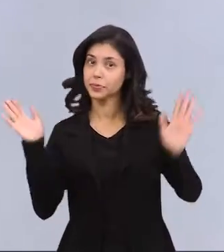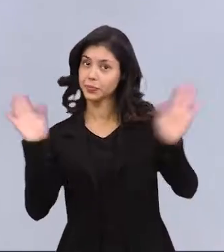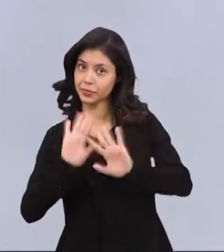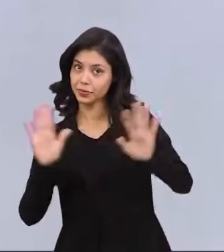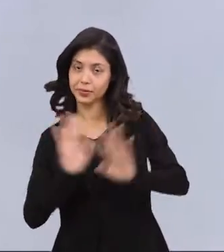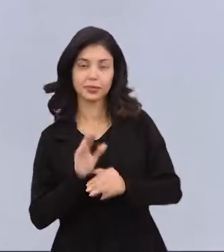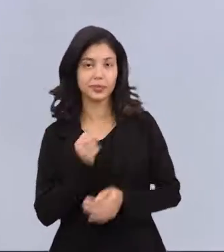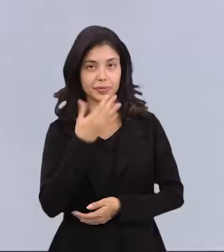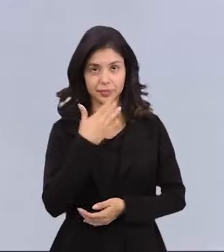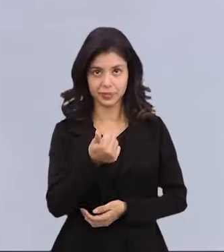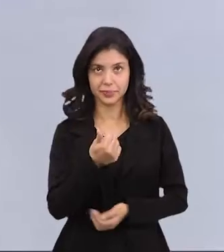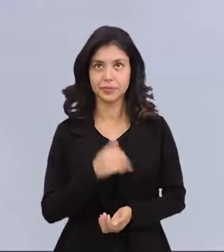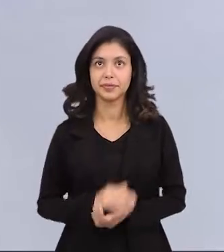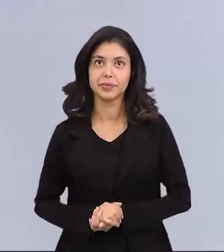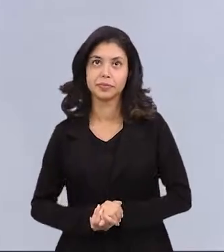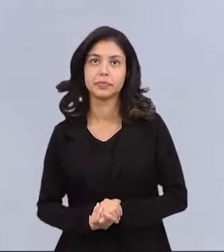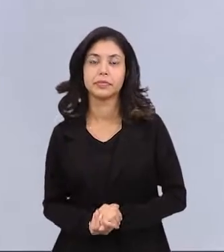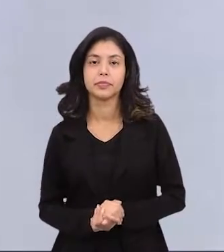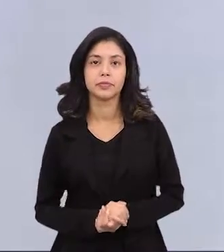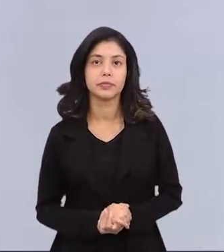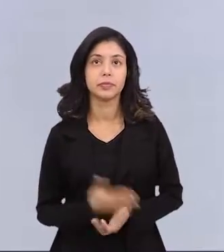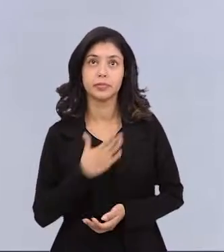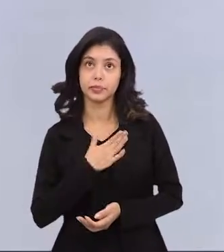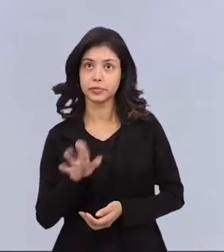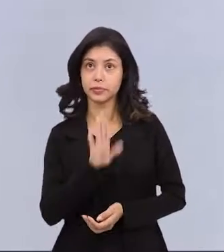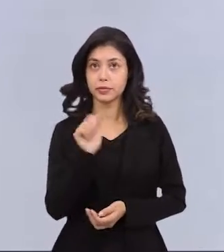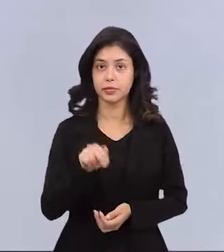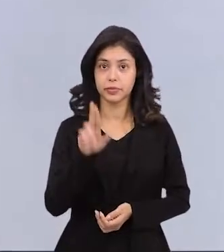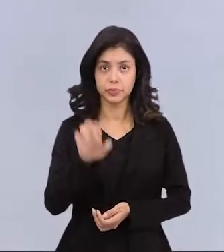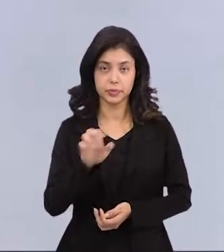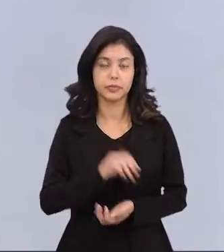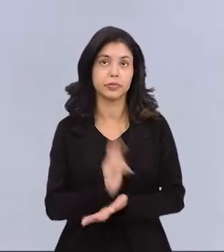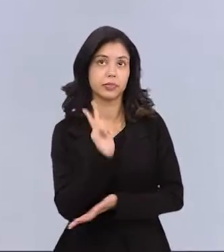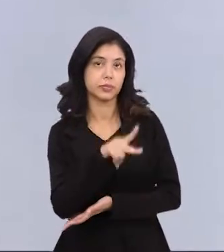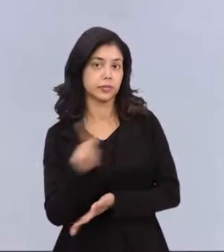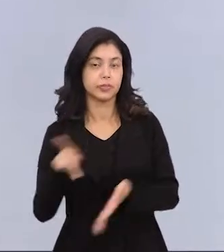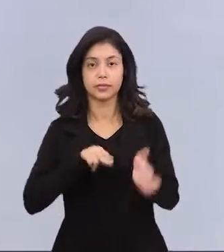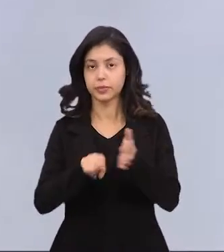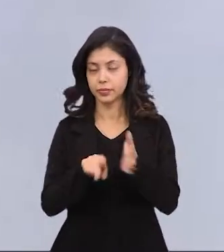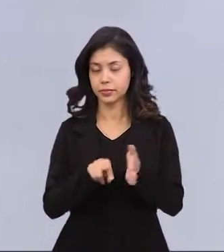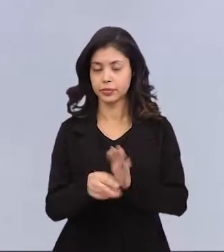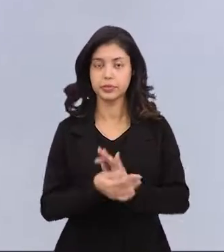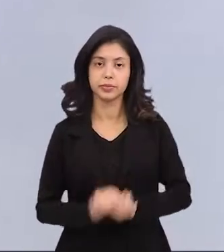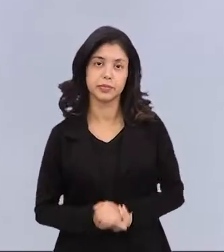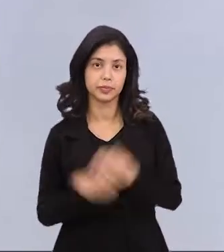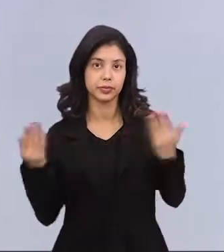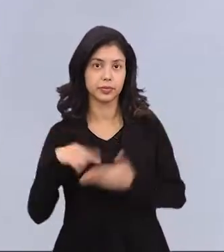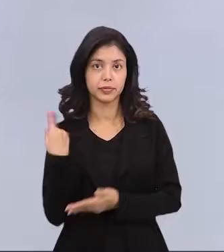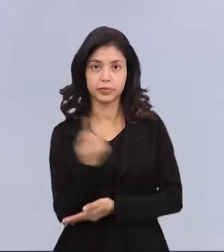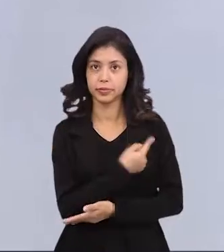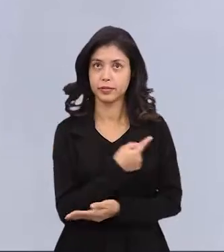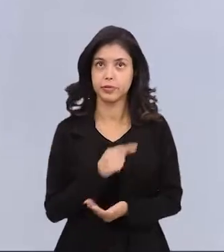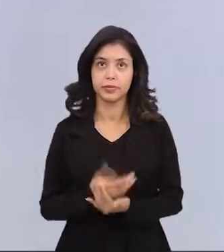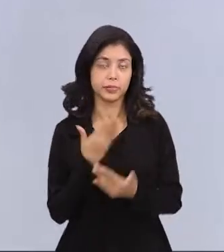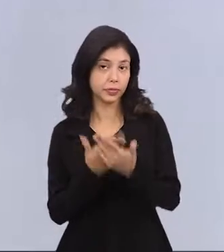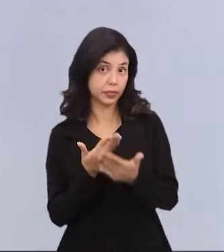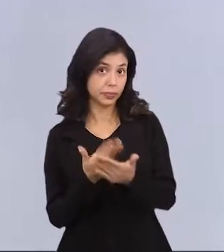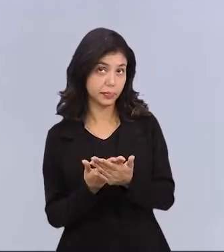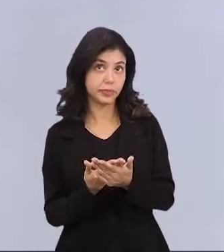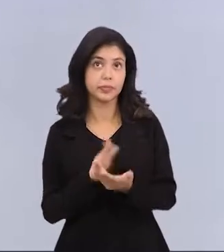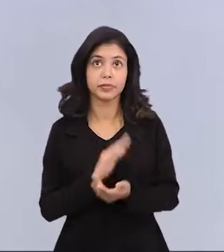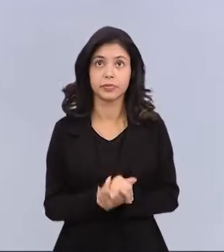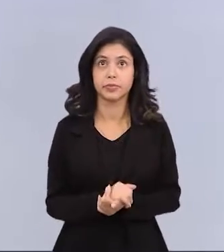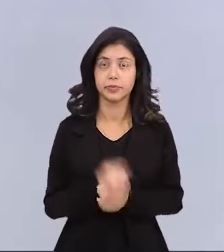Olá, pessoal, tudo bem? Eu me chamo Anne Ruela, sou professora de Biologia e hoje a nossa aula será